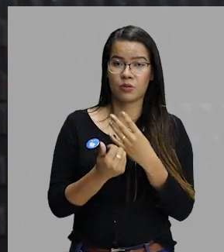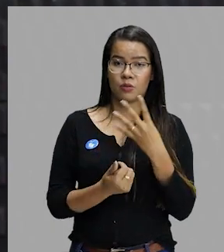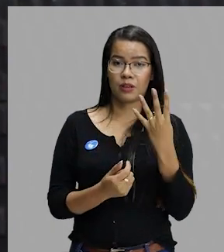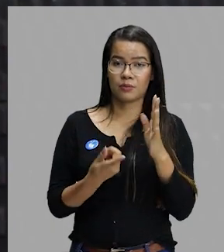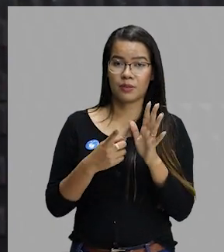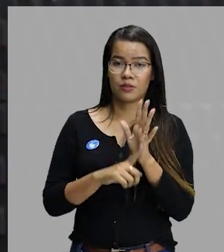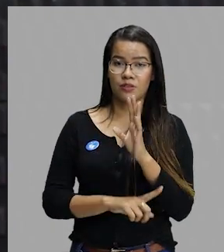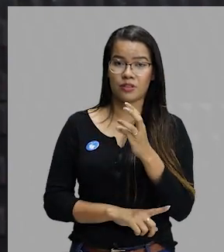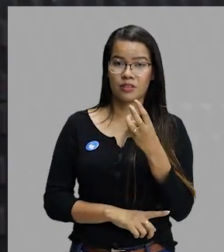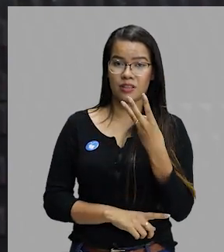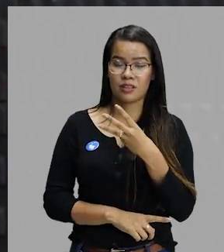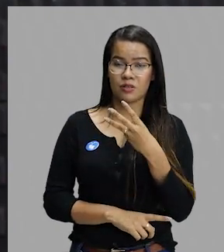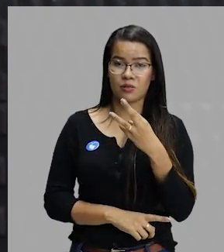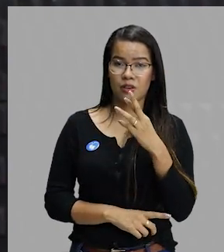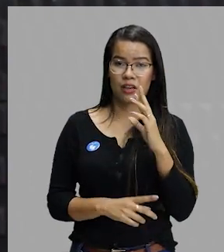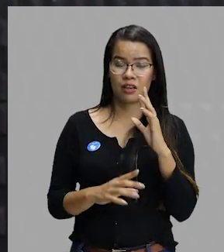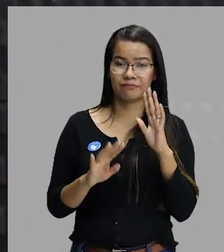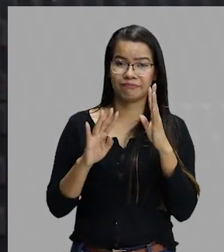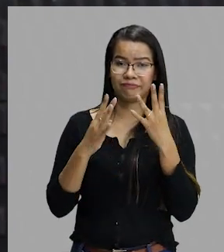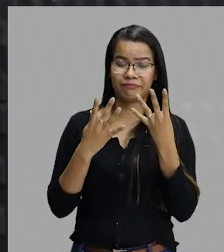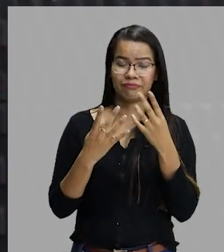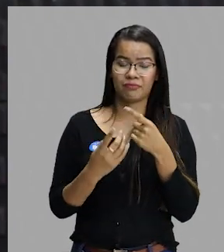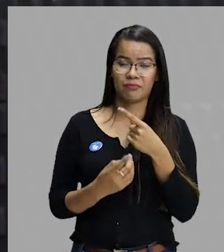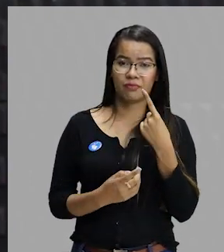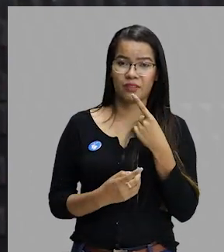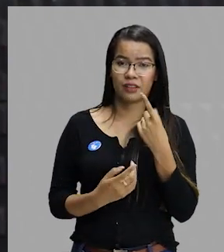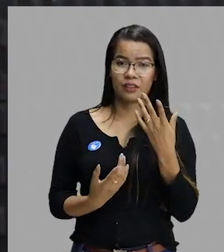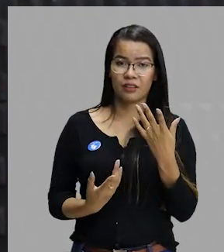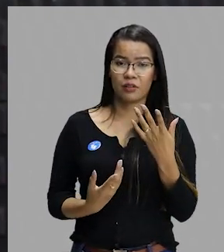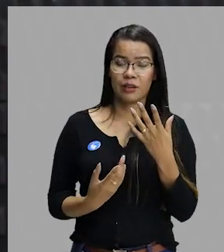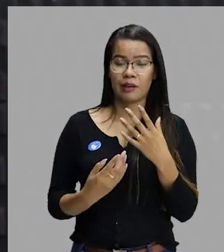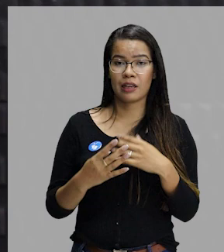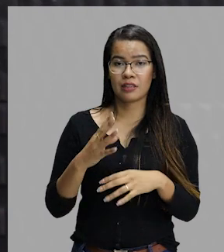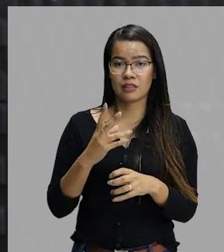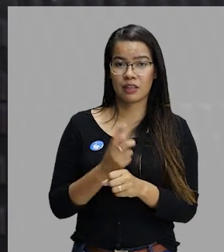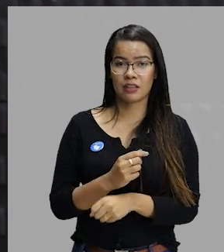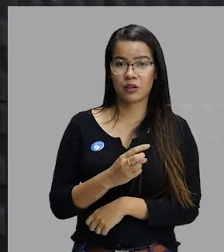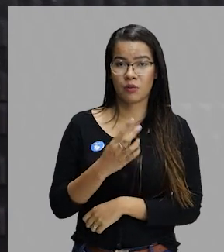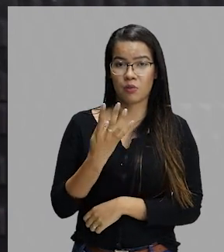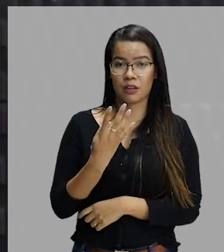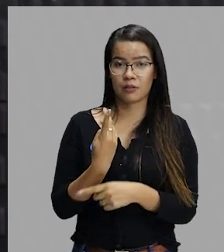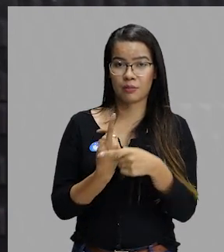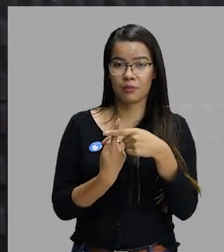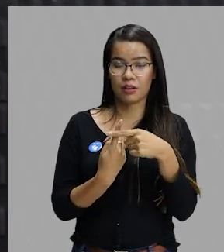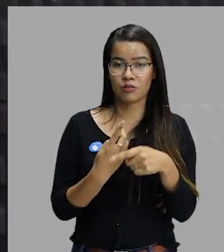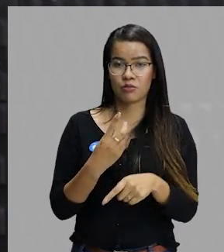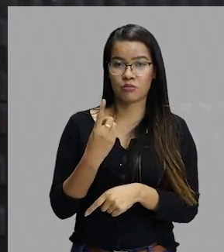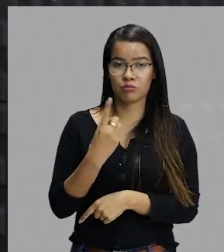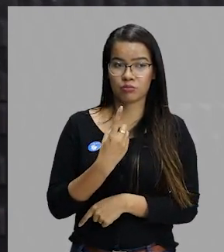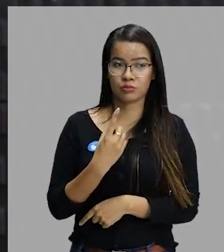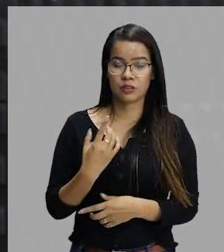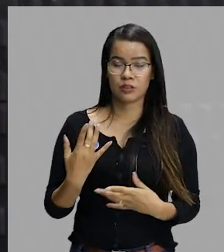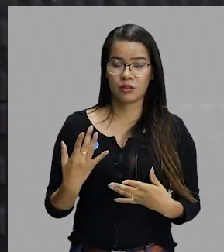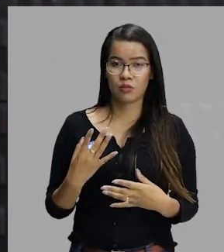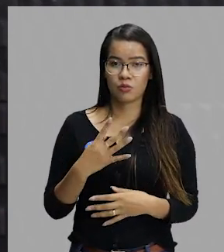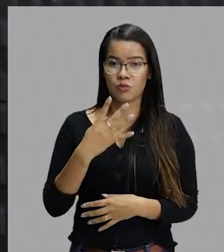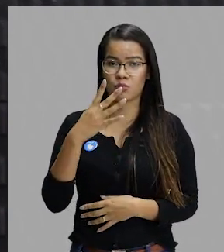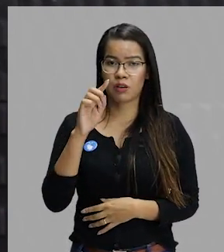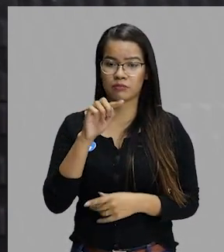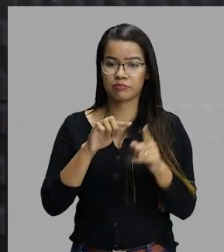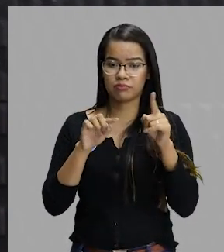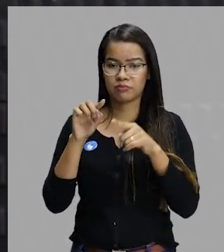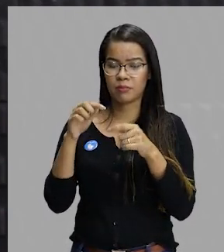1. Aí formou o par ordenado 4 e 1. Beleza. Peguei esses 4 pontos aqui. Poderia encontrar